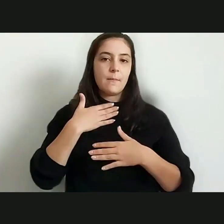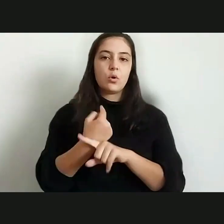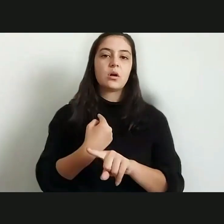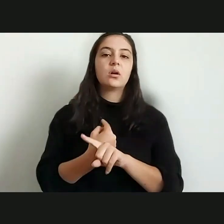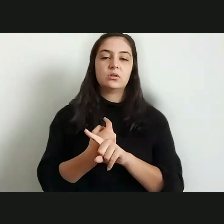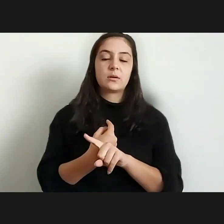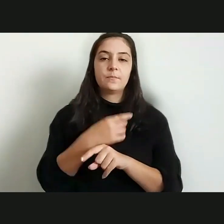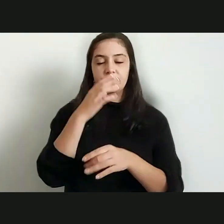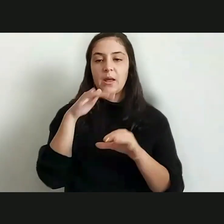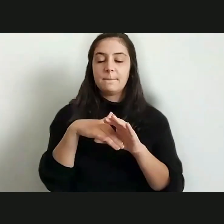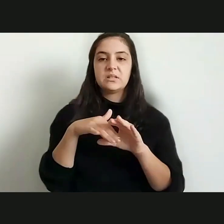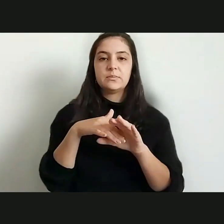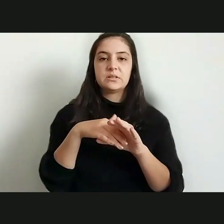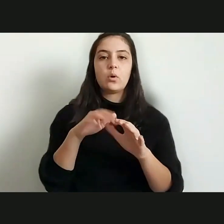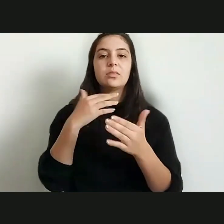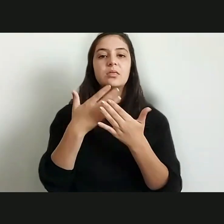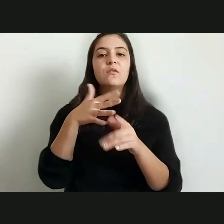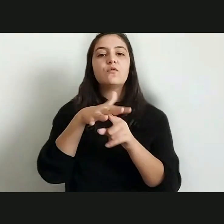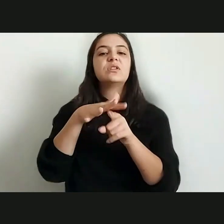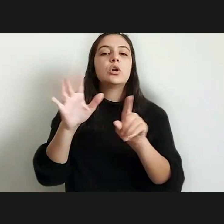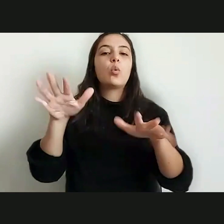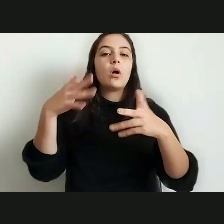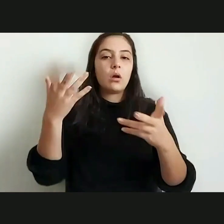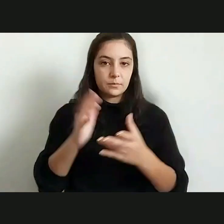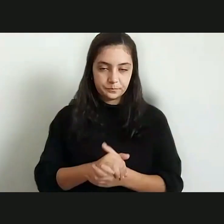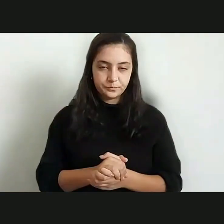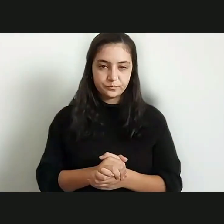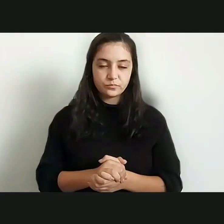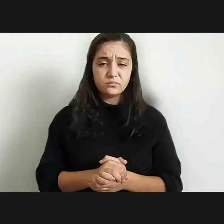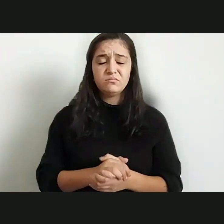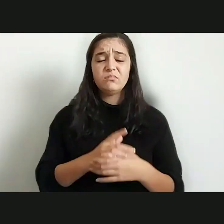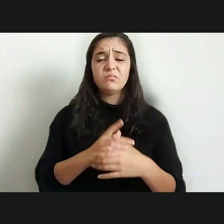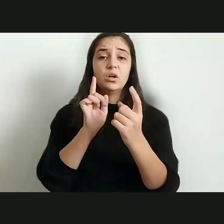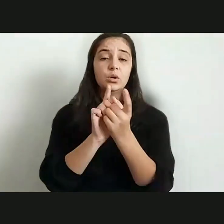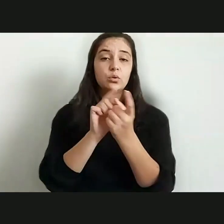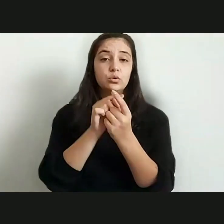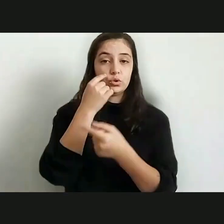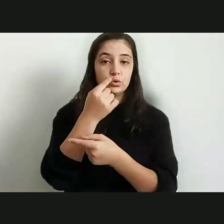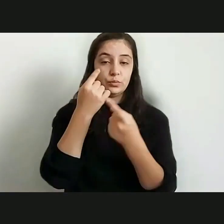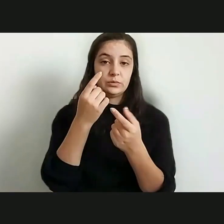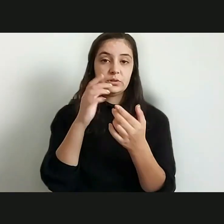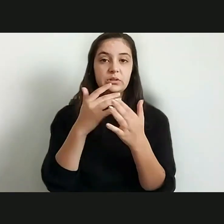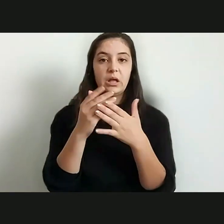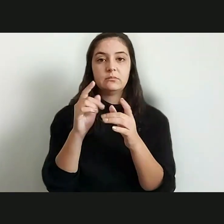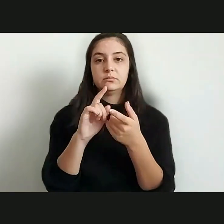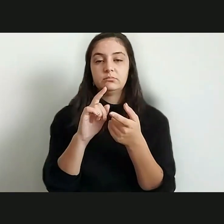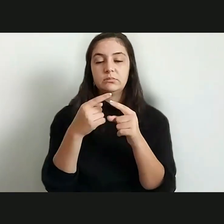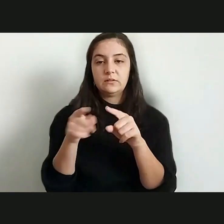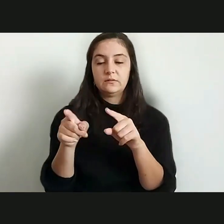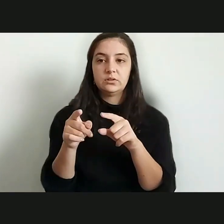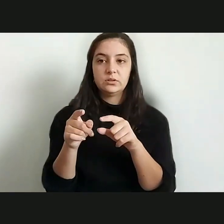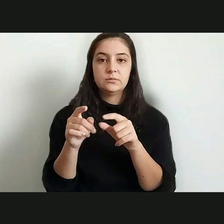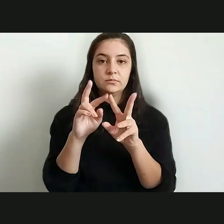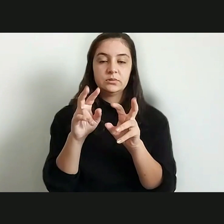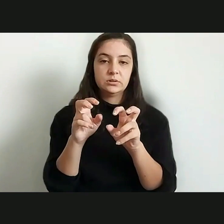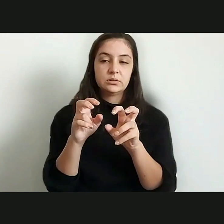sua participação fará a diferença. E as tradicionais consultas públicas têm feito pouca diferença em relação a esta matéria.